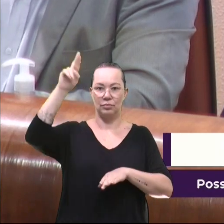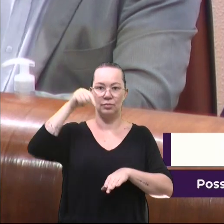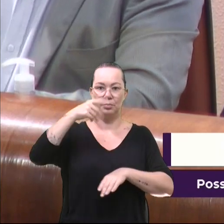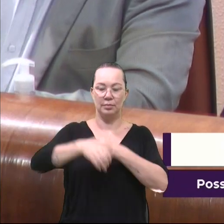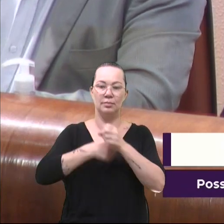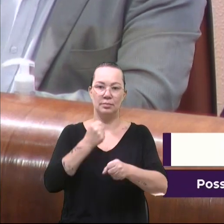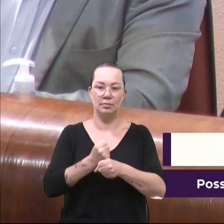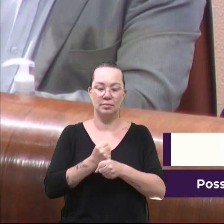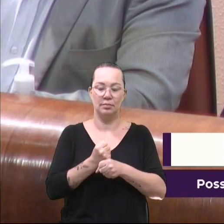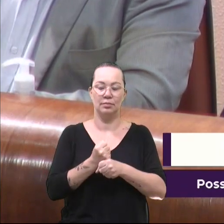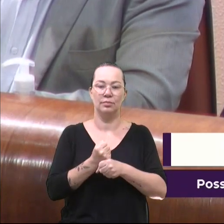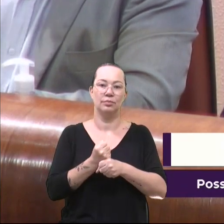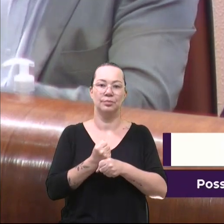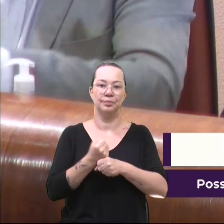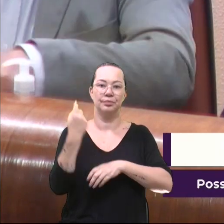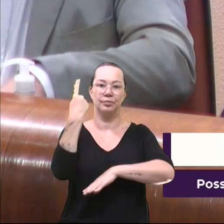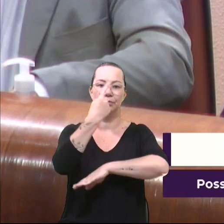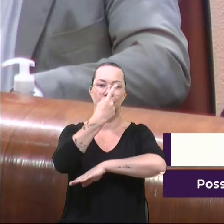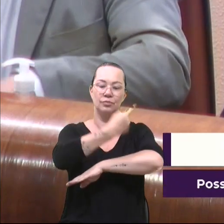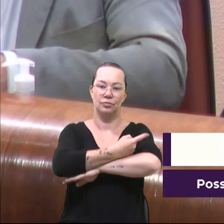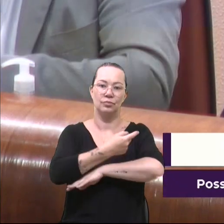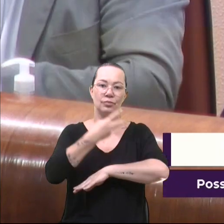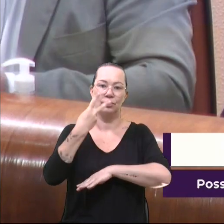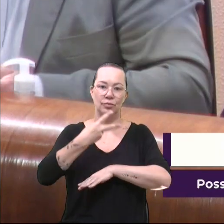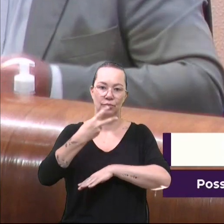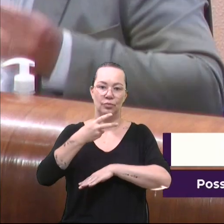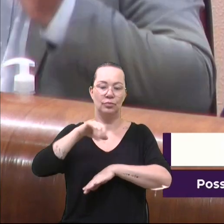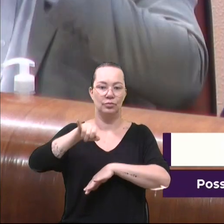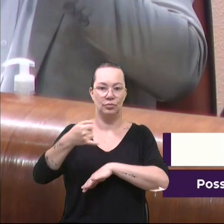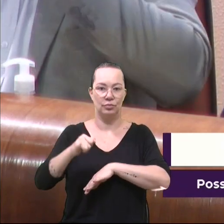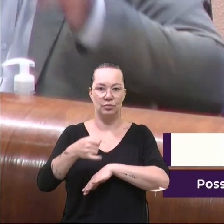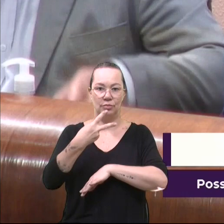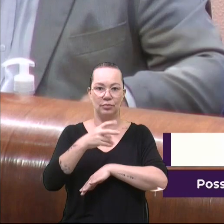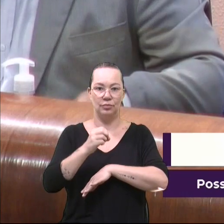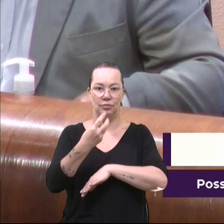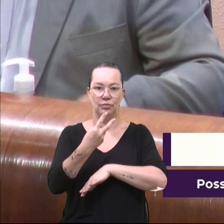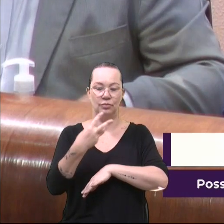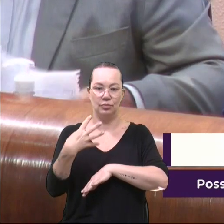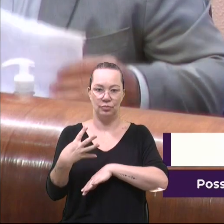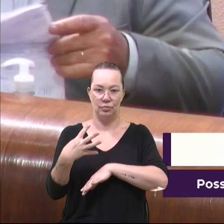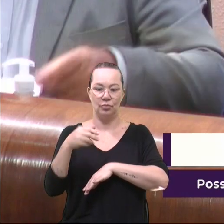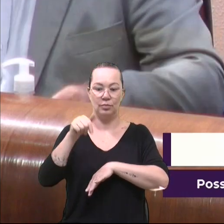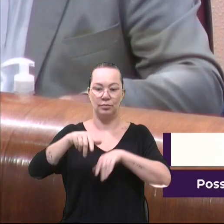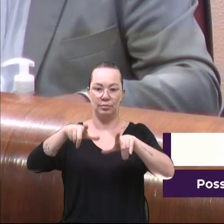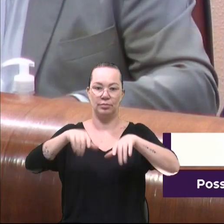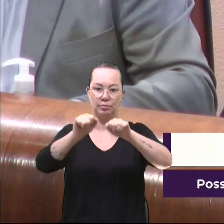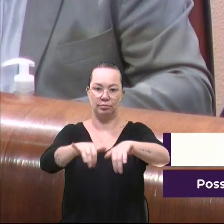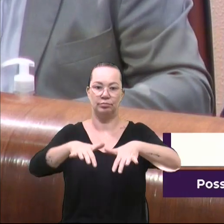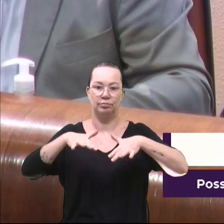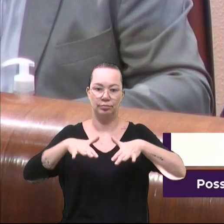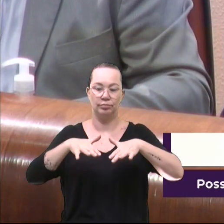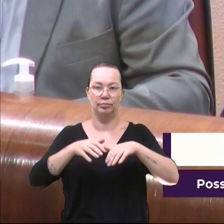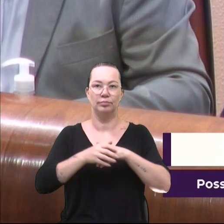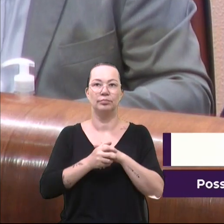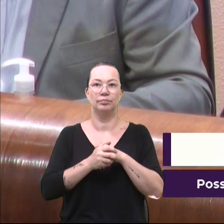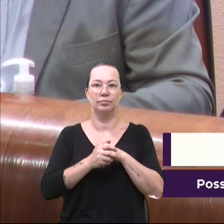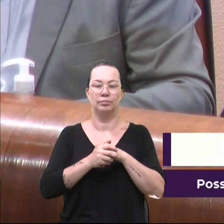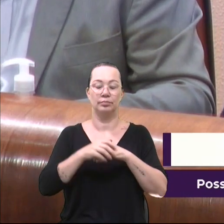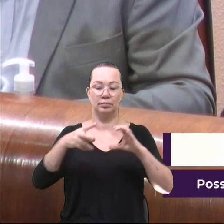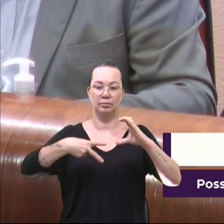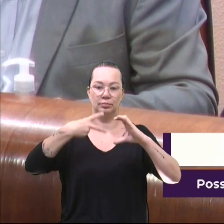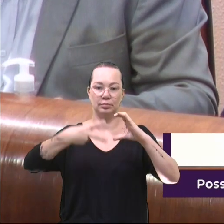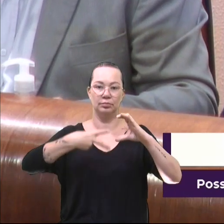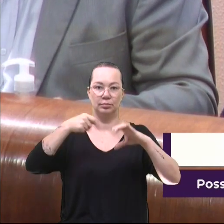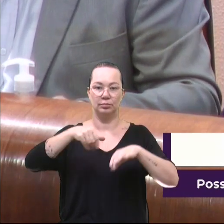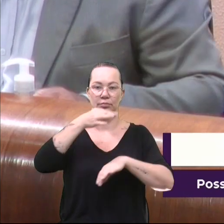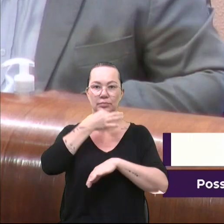2 dias do mês de janeiro do ano de 2024, às 10 horas, na sala das sessões deputado Nadir Rossetti, da Câmara Municipal de Caxias